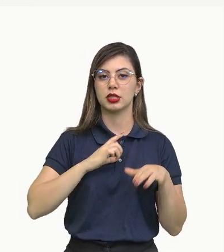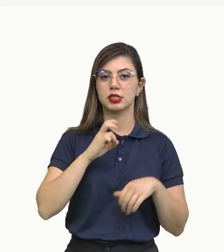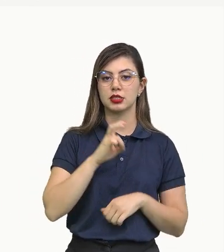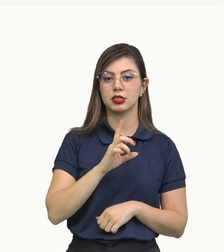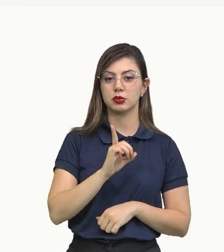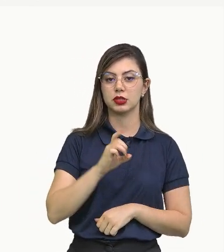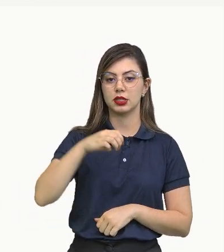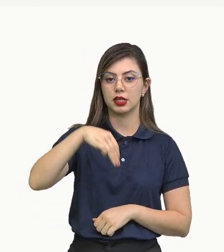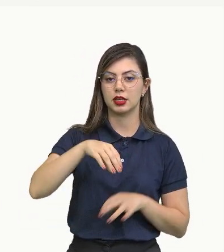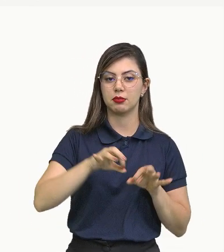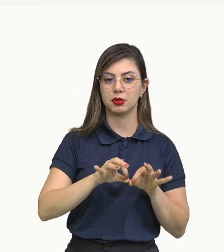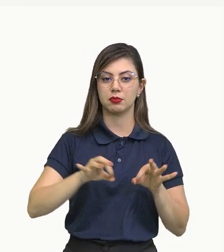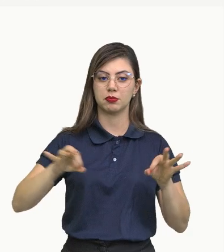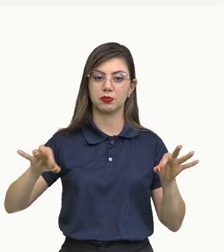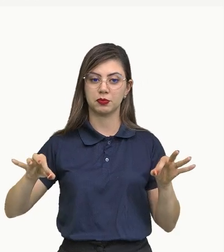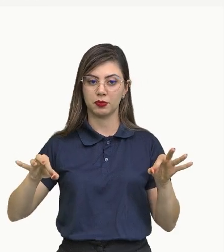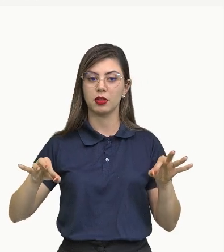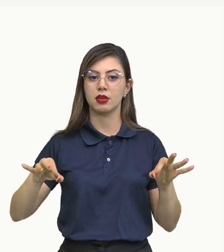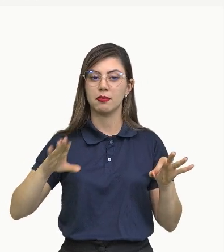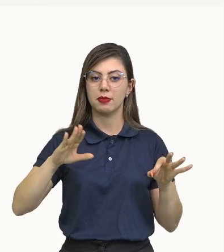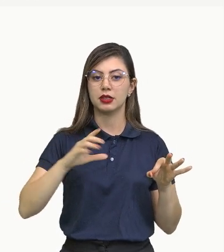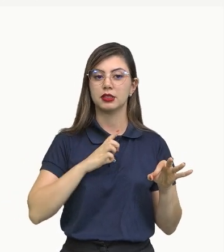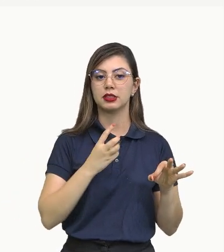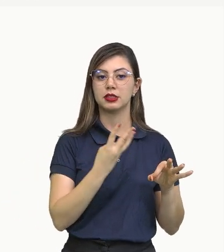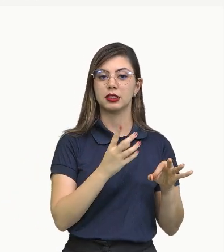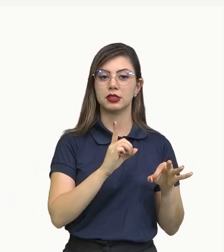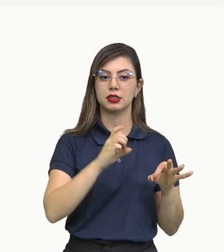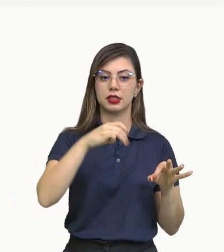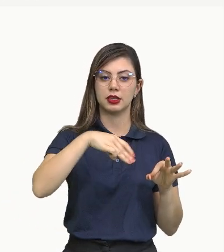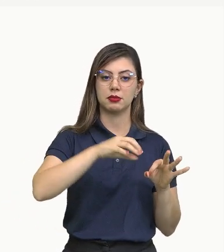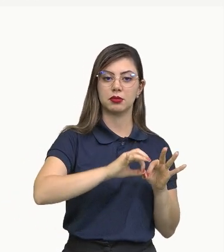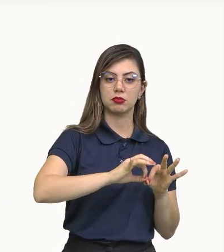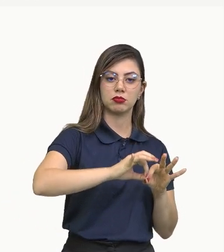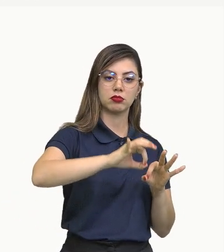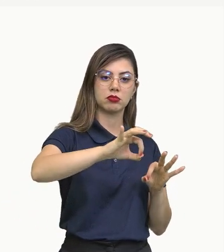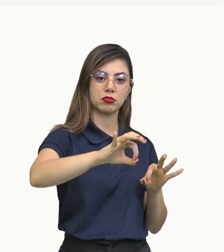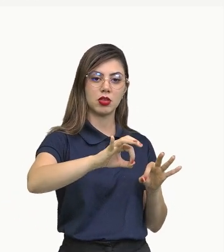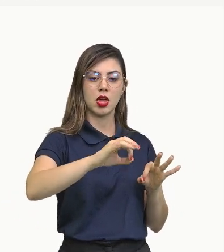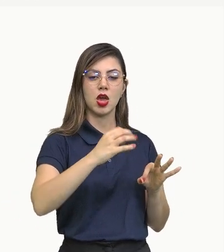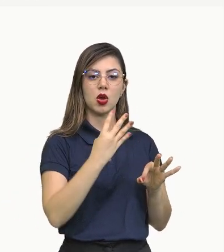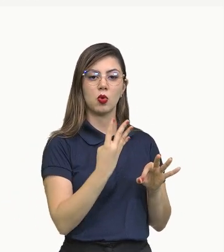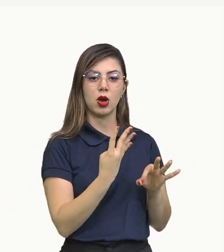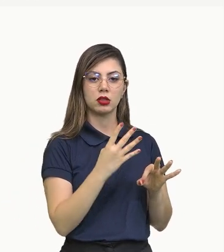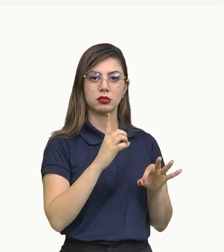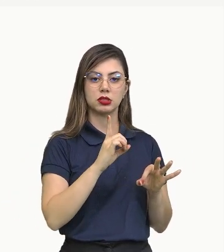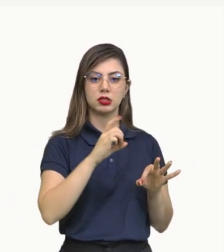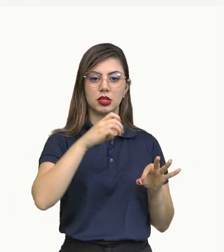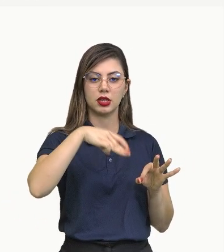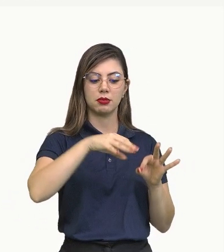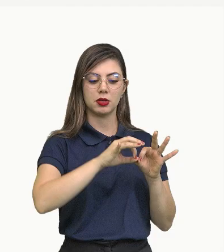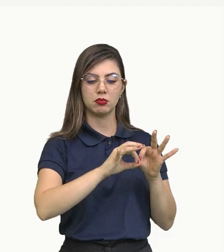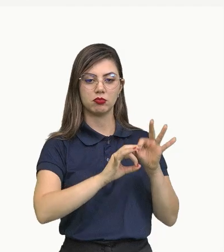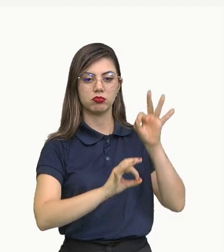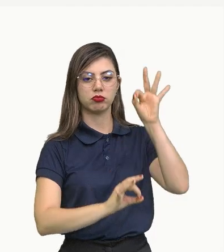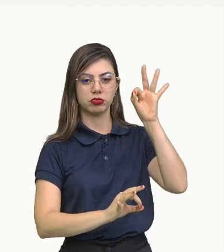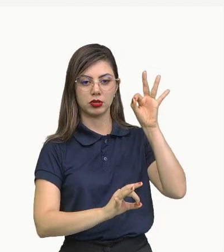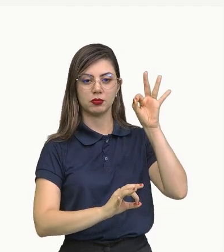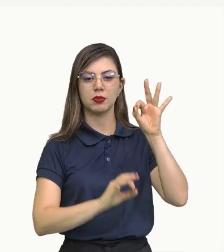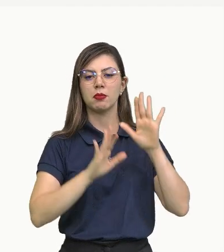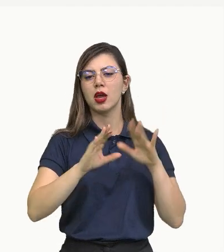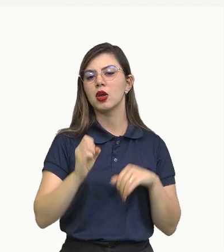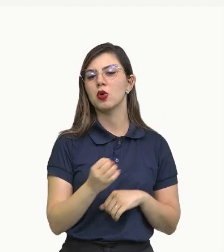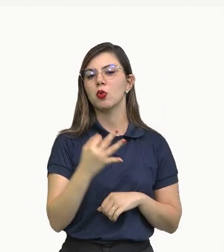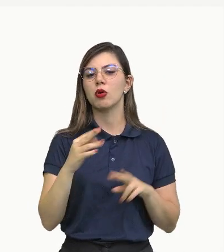comprimento, 3 decímetros de largura e 4 decímetros de altura. Qual é o volume desse aquário em